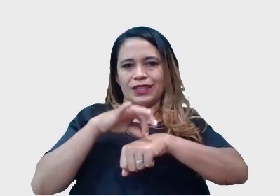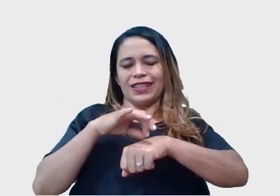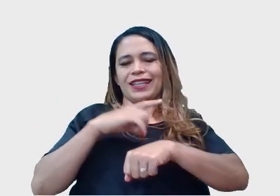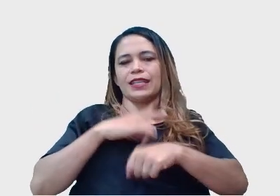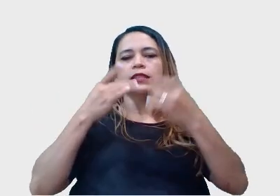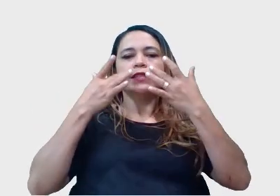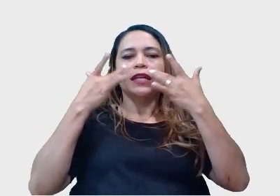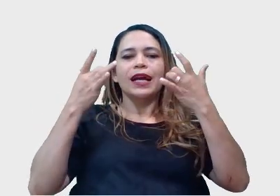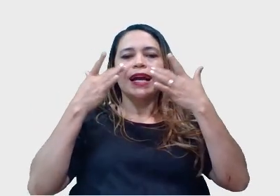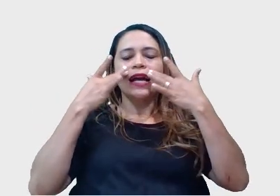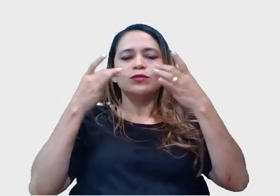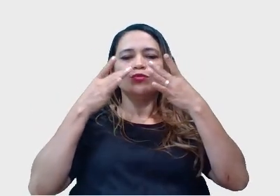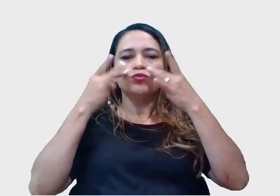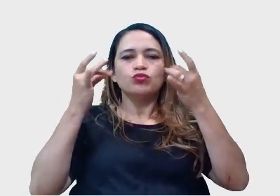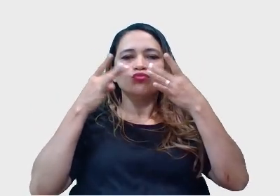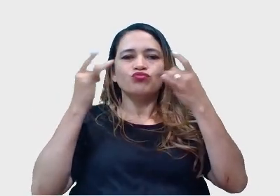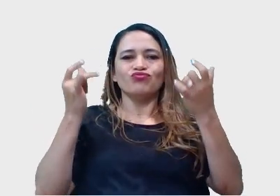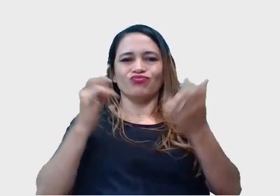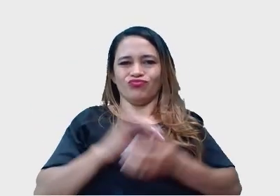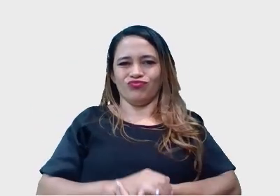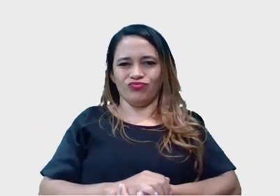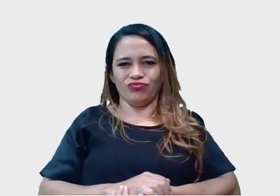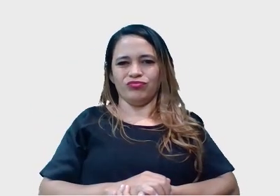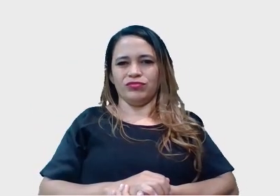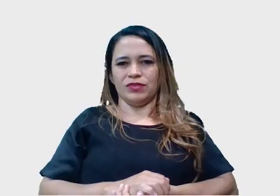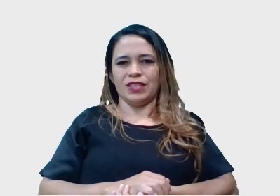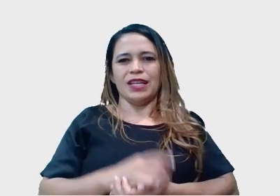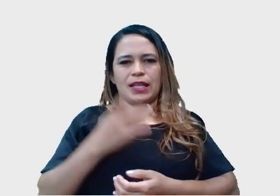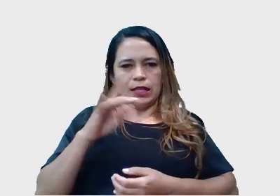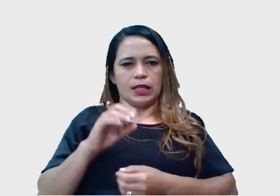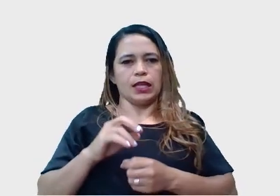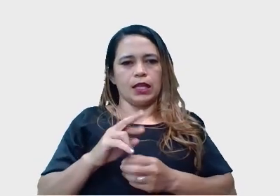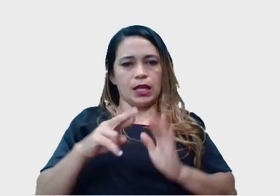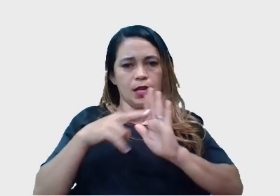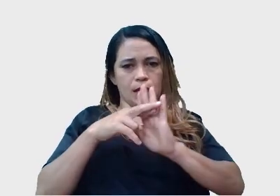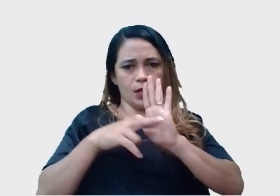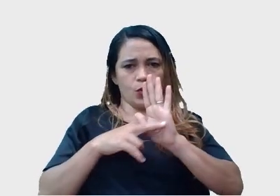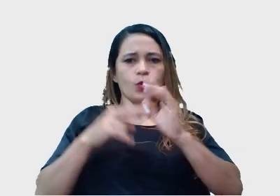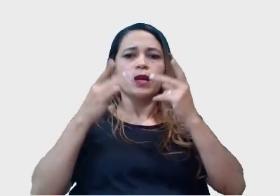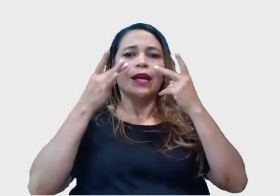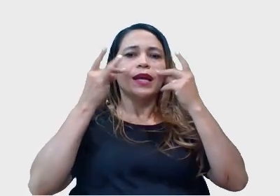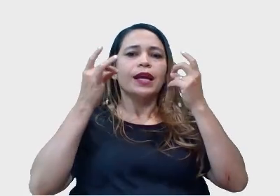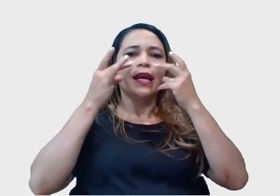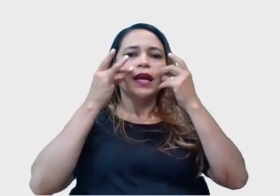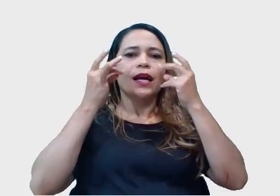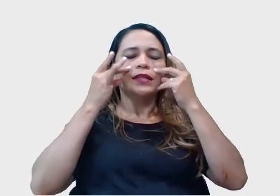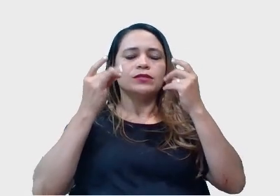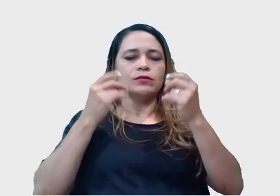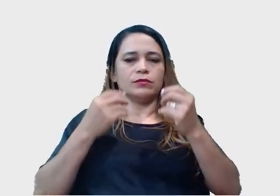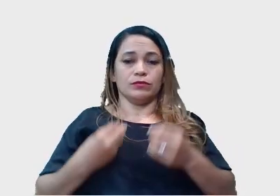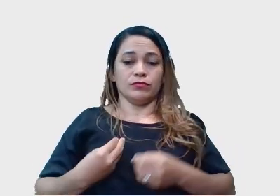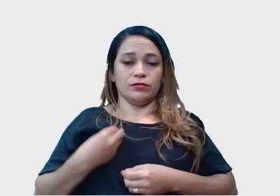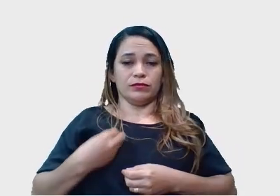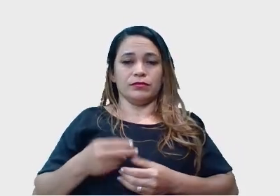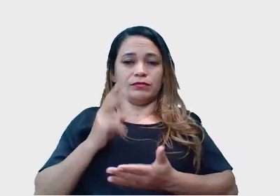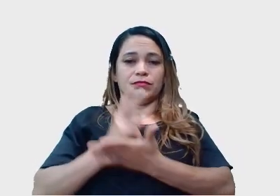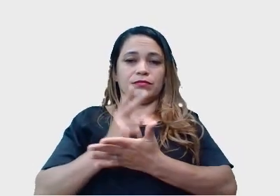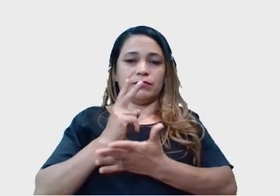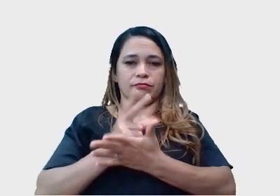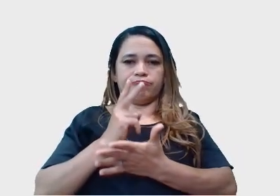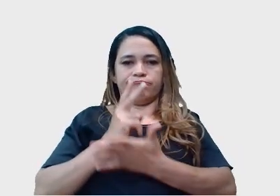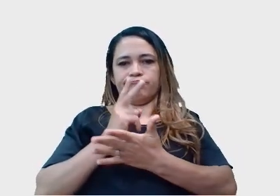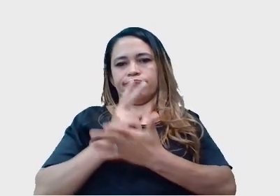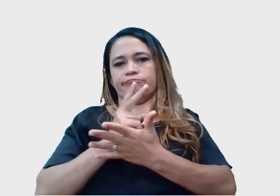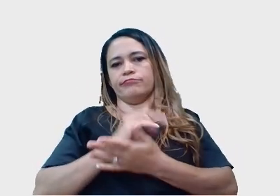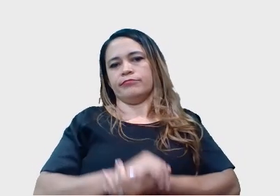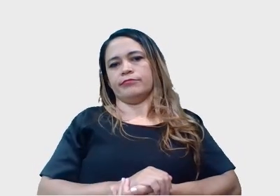de gatos. E vamos tomar cuidado que aqui vale aquela regrinha também, tá? O gato é o hospedeiro definitivo e nós somos o hospedeiro